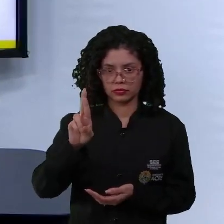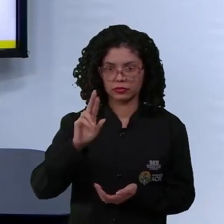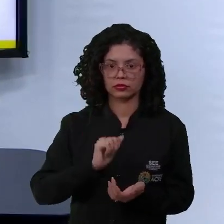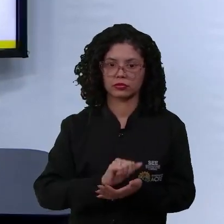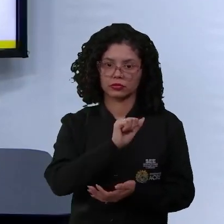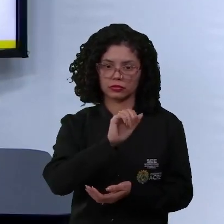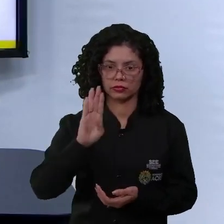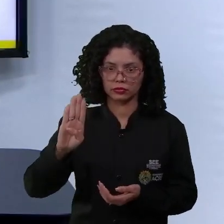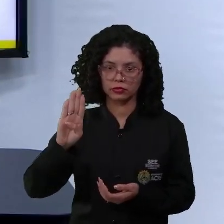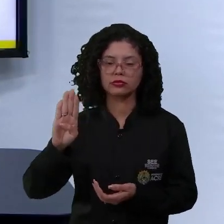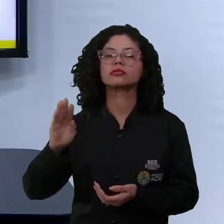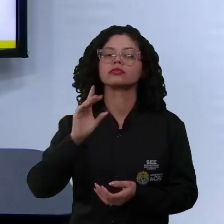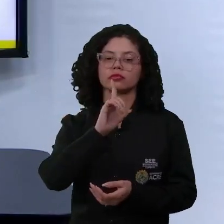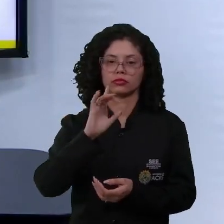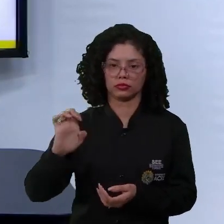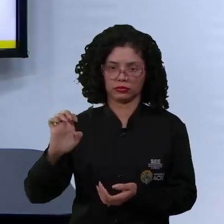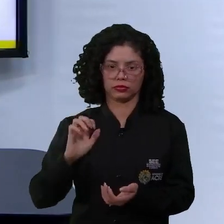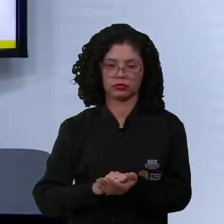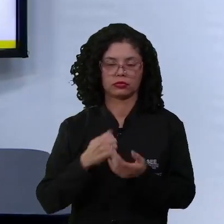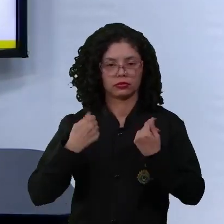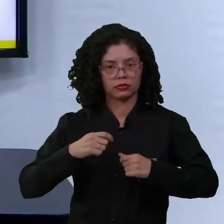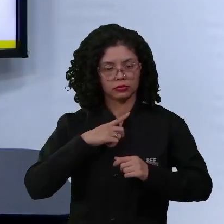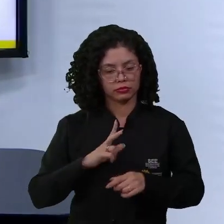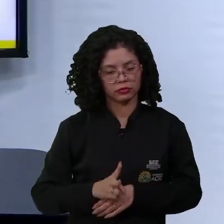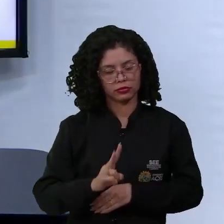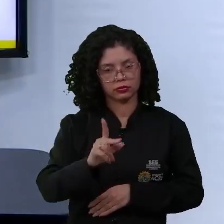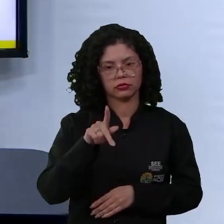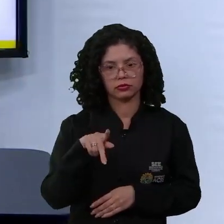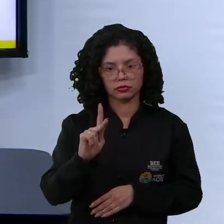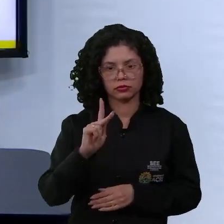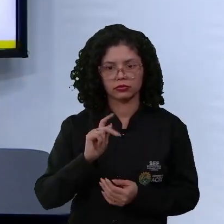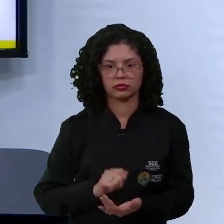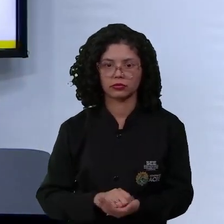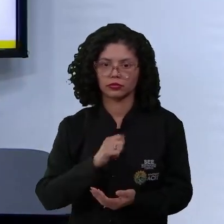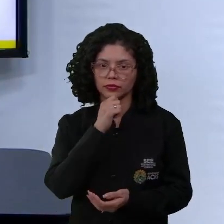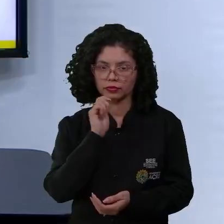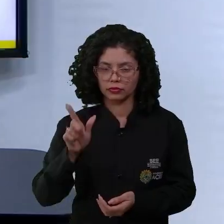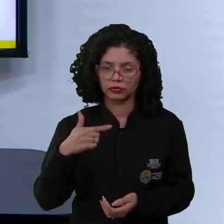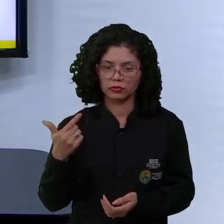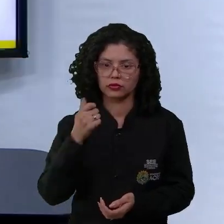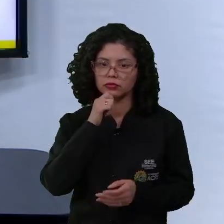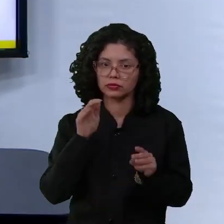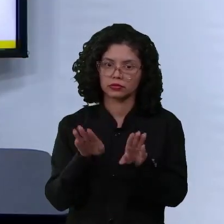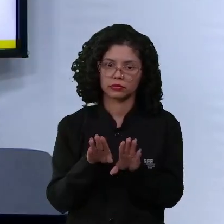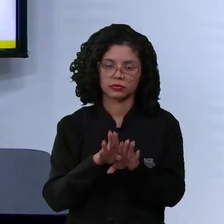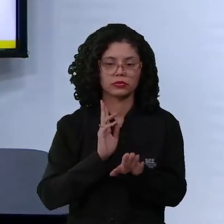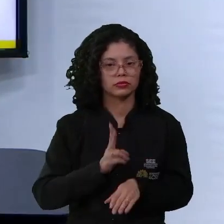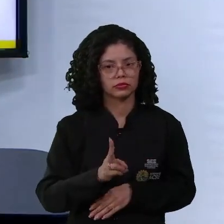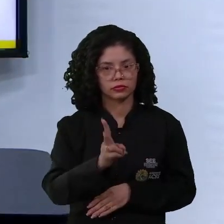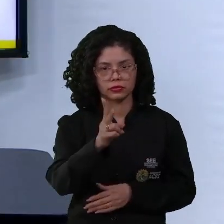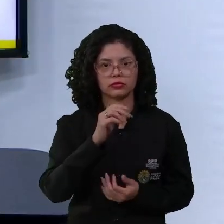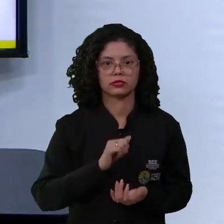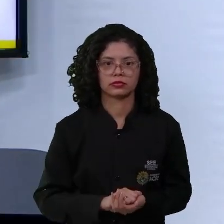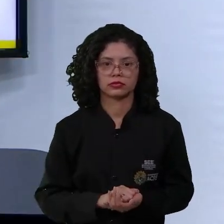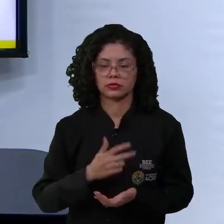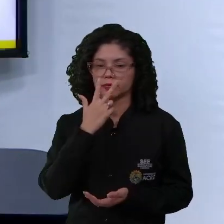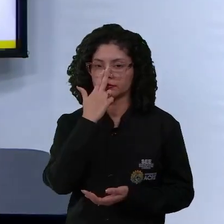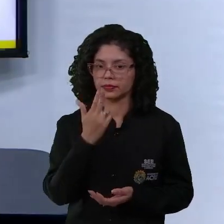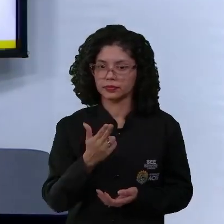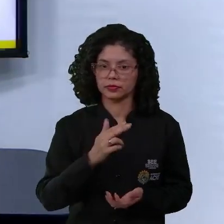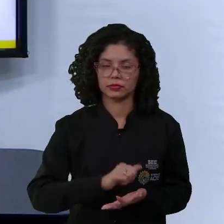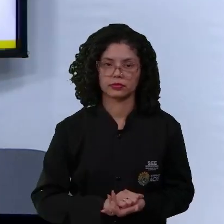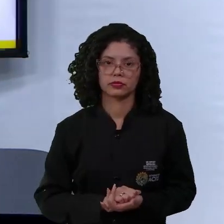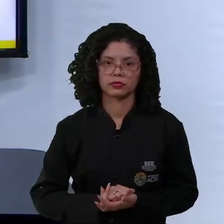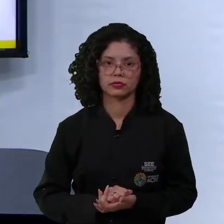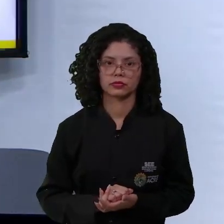AB sobre o lado DE, tem que dar uma constante K e o outro lado também tem que dar a mesma constante. Isso é